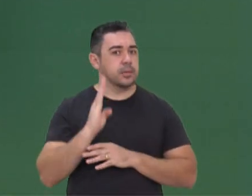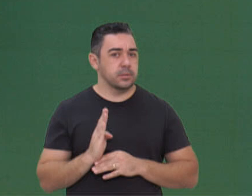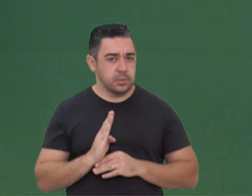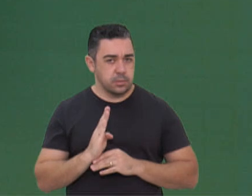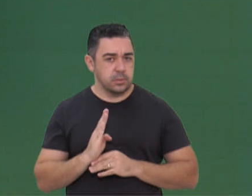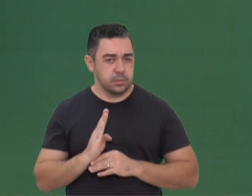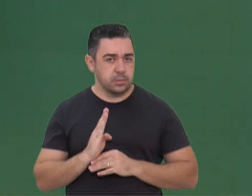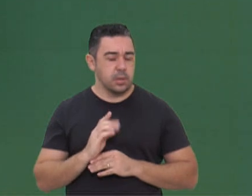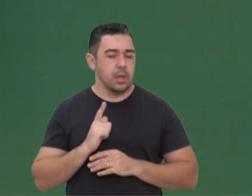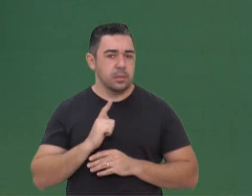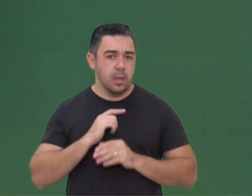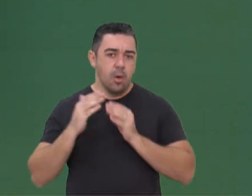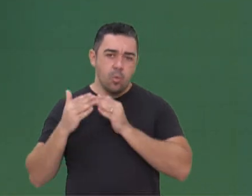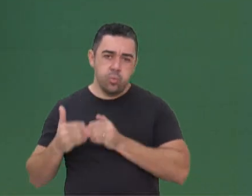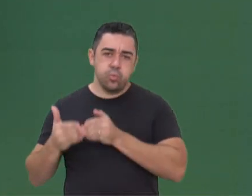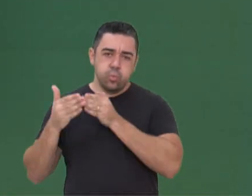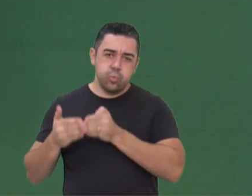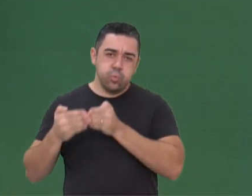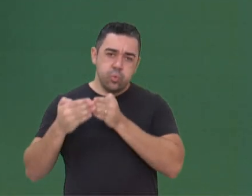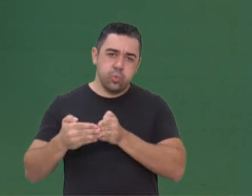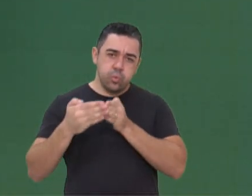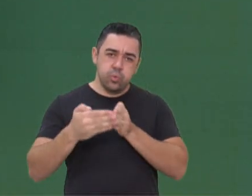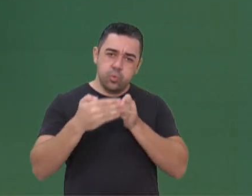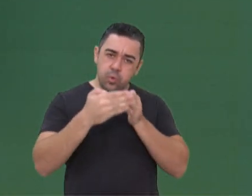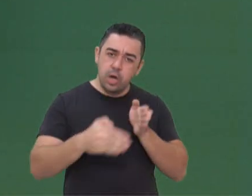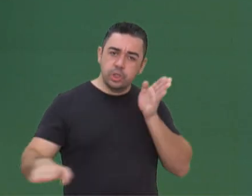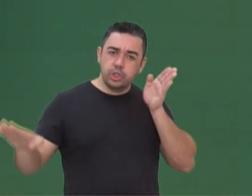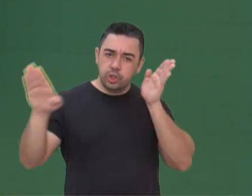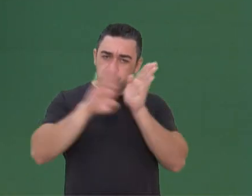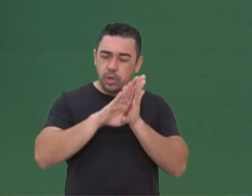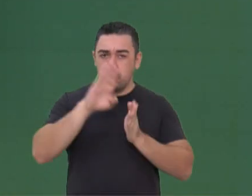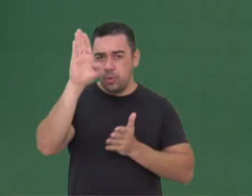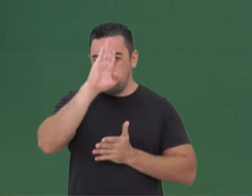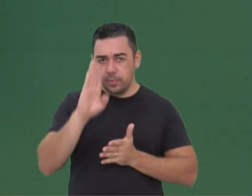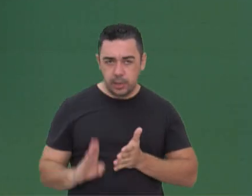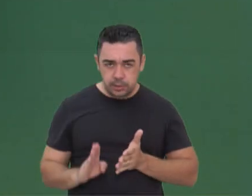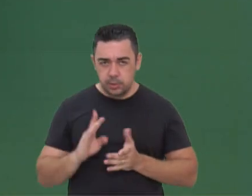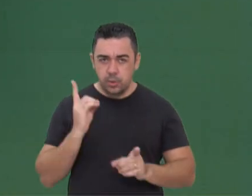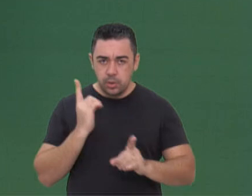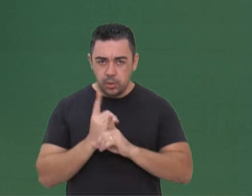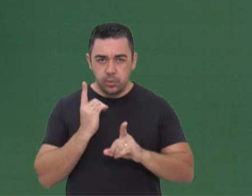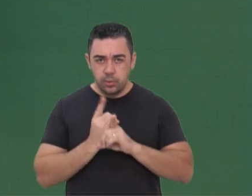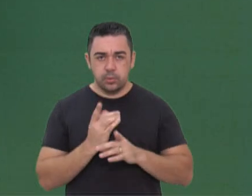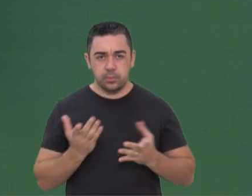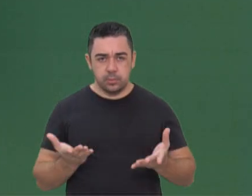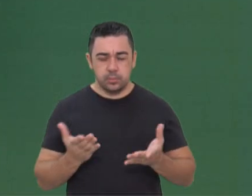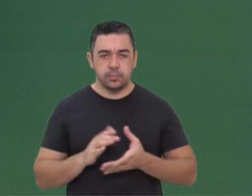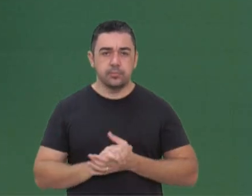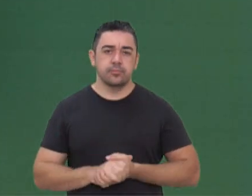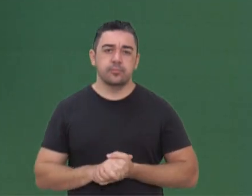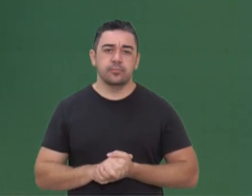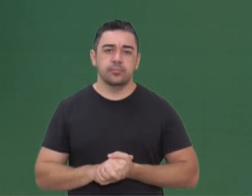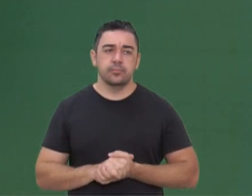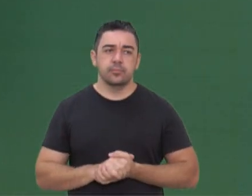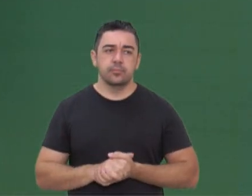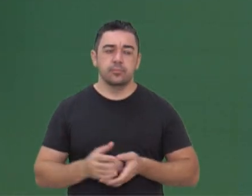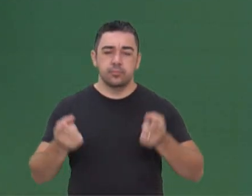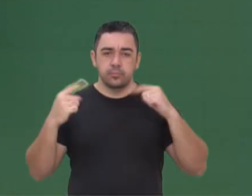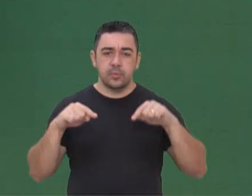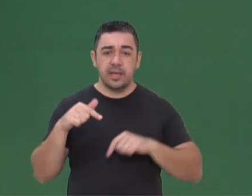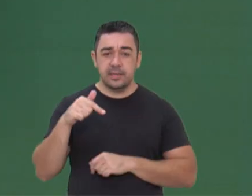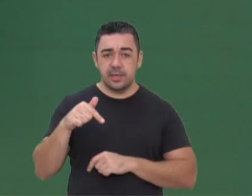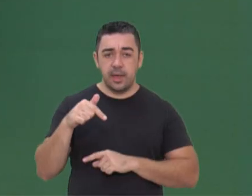em que a esquadra portuguesa comandada por Pedro Álvares Cabral chegou ao litoral do que hoje é a Bahia. Facinho.